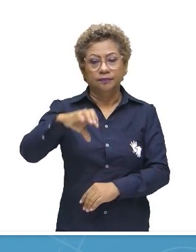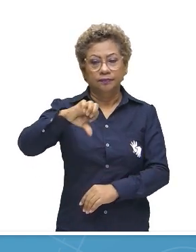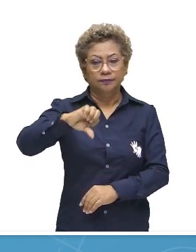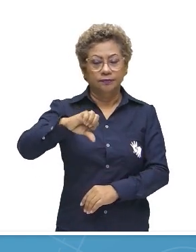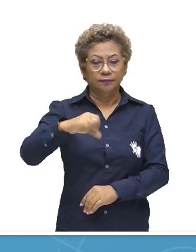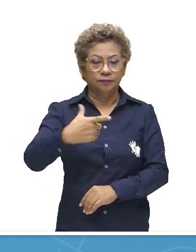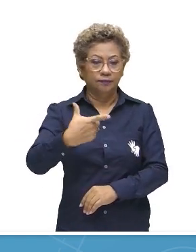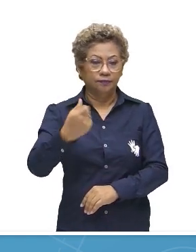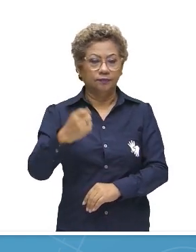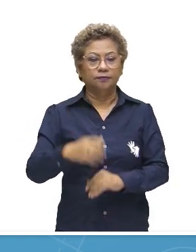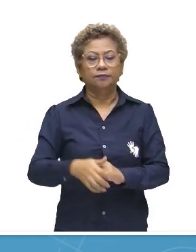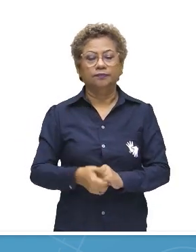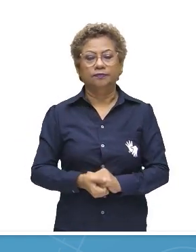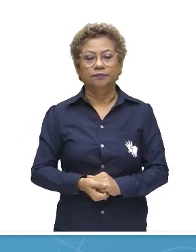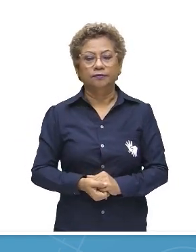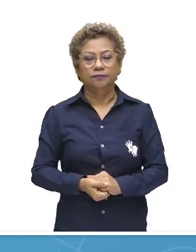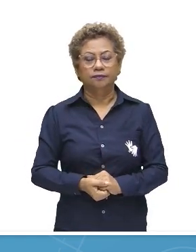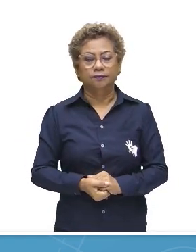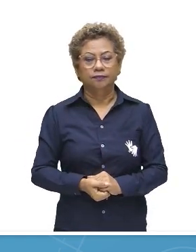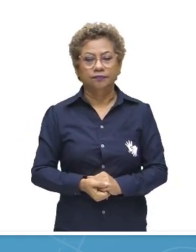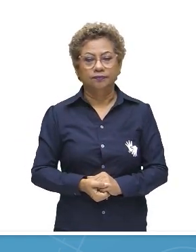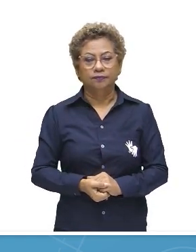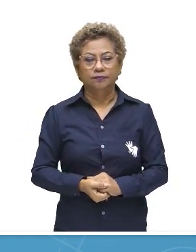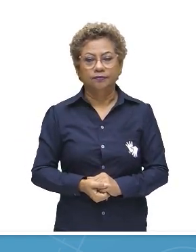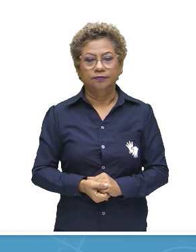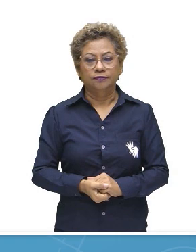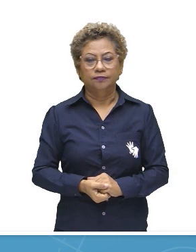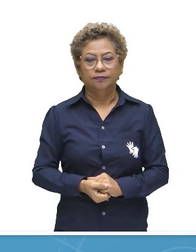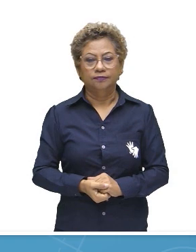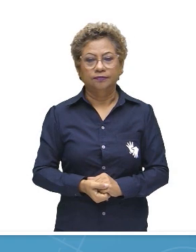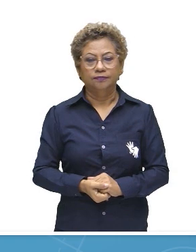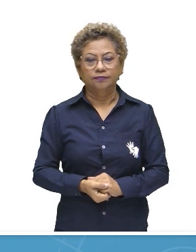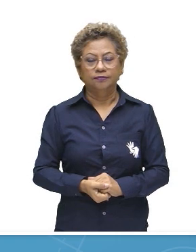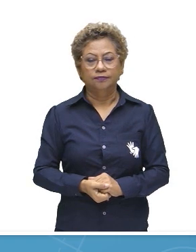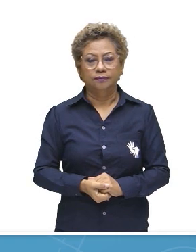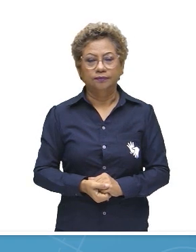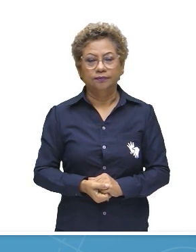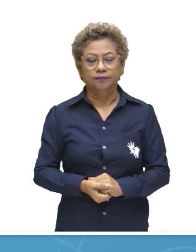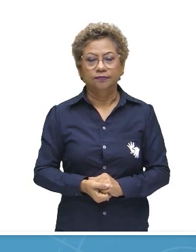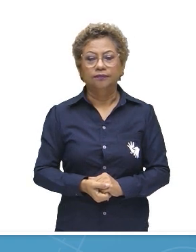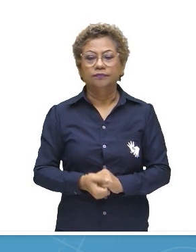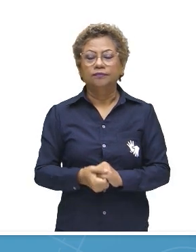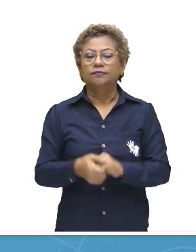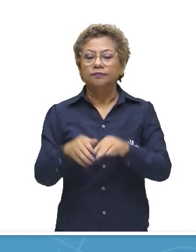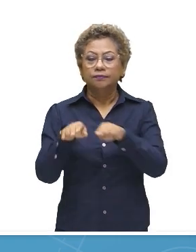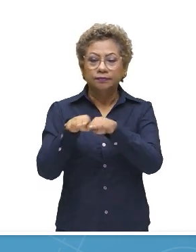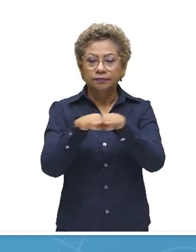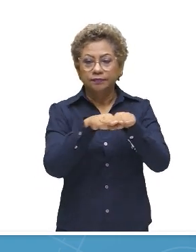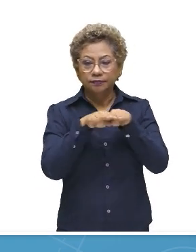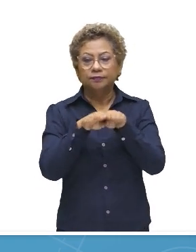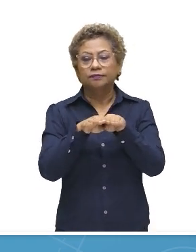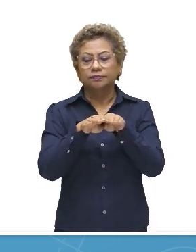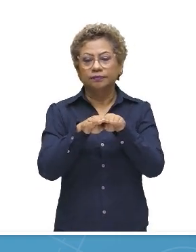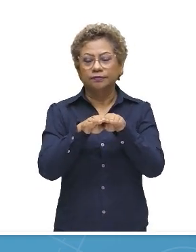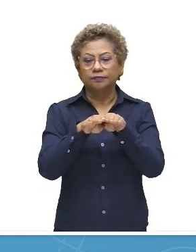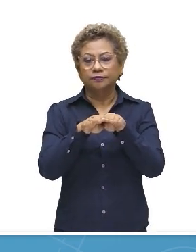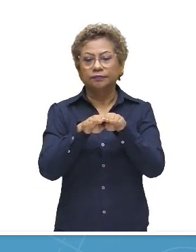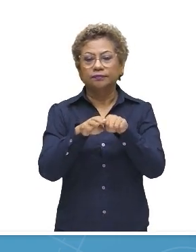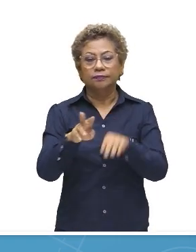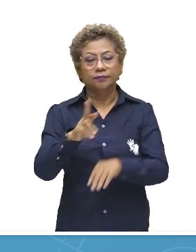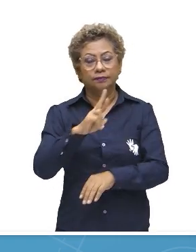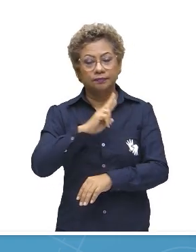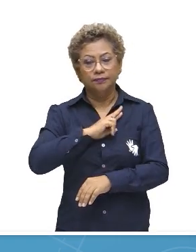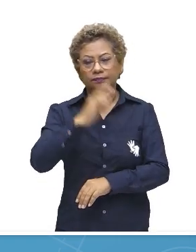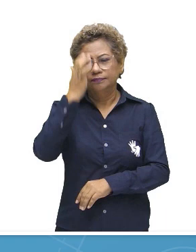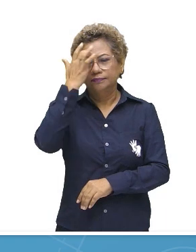8, 115 vezes 8, eu vou chegar também em 620, tá? É uma multiplicação mais fácil